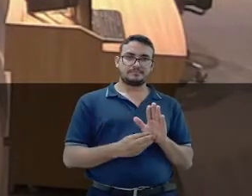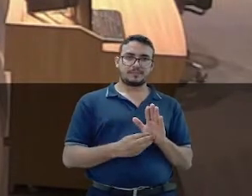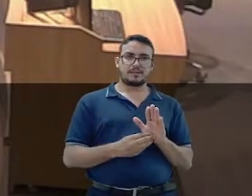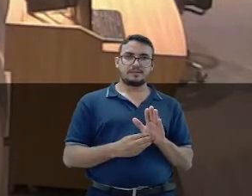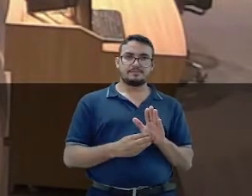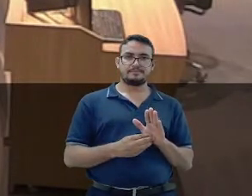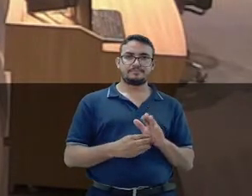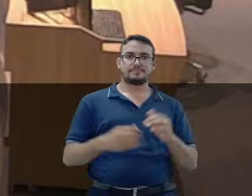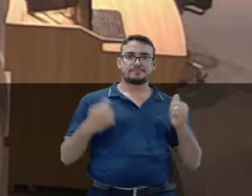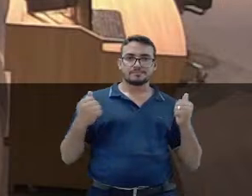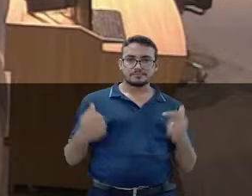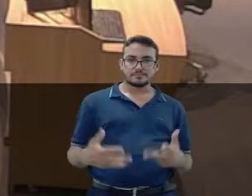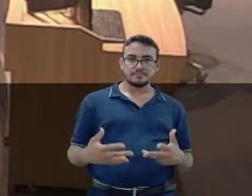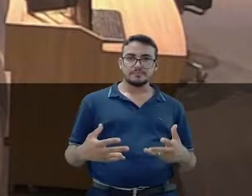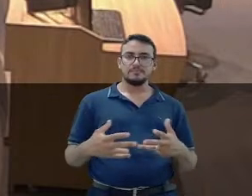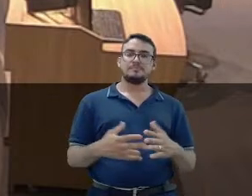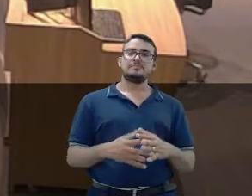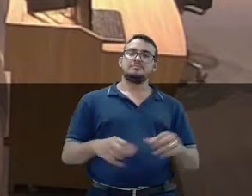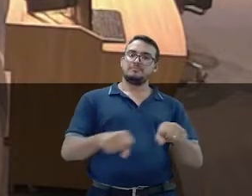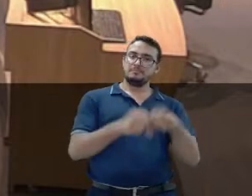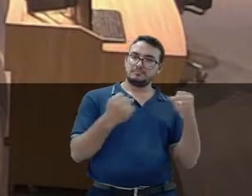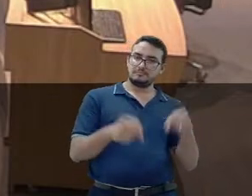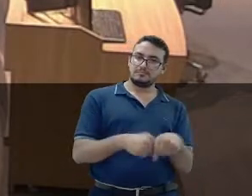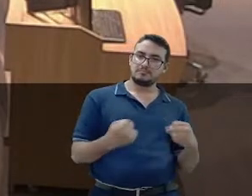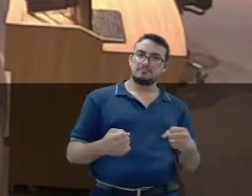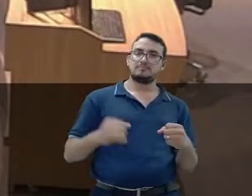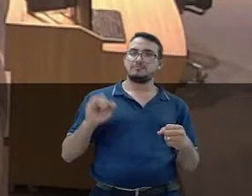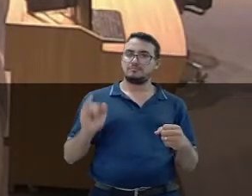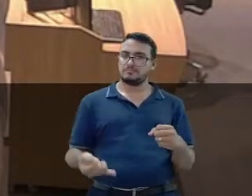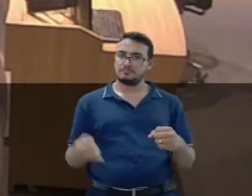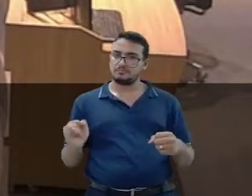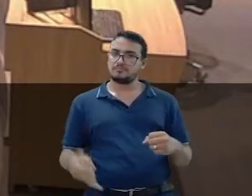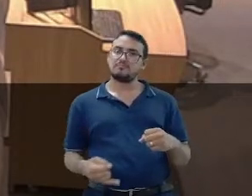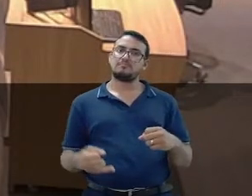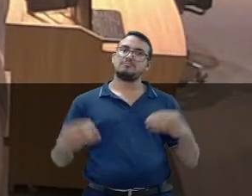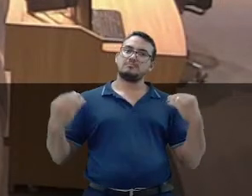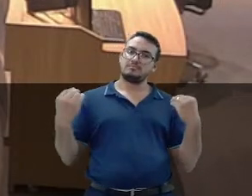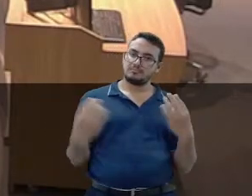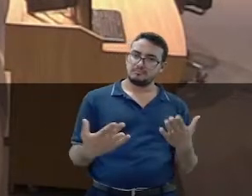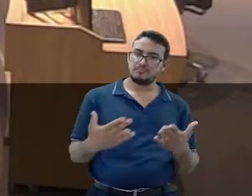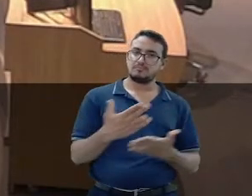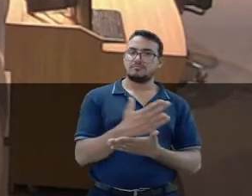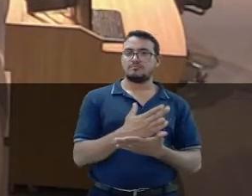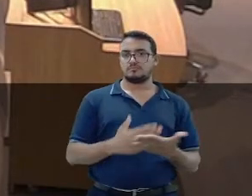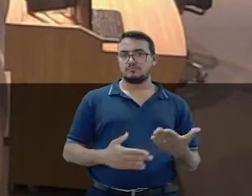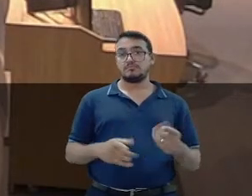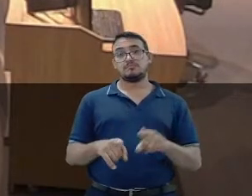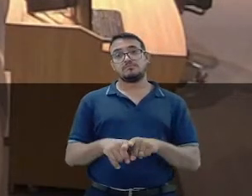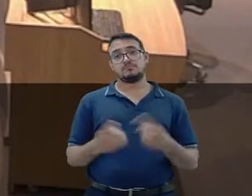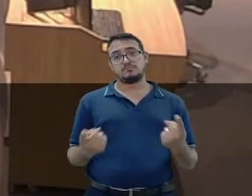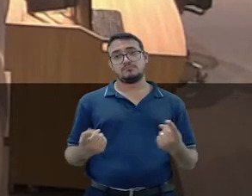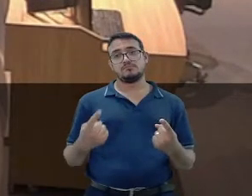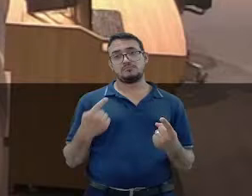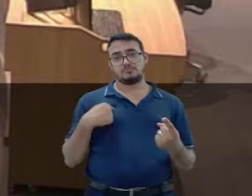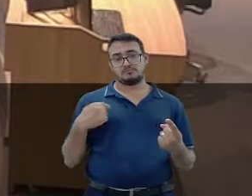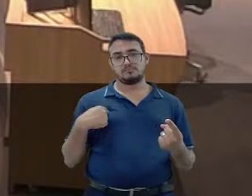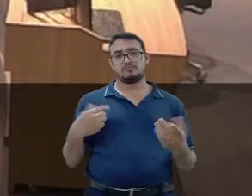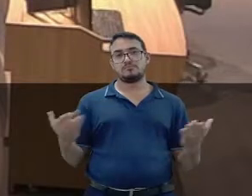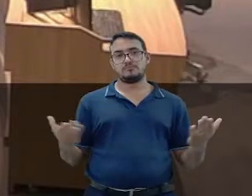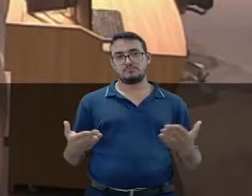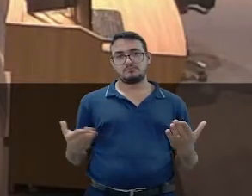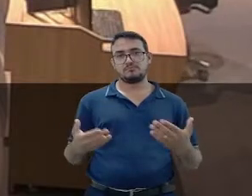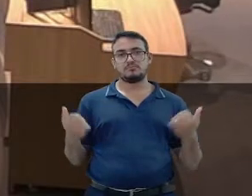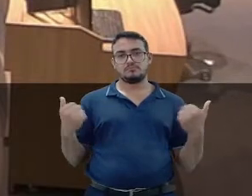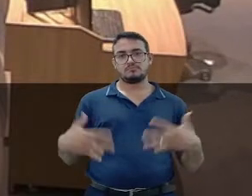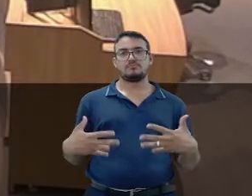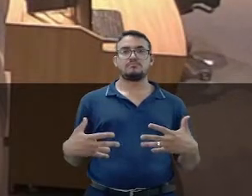danos materiais, lucros cessantes, dá provimento parcial. Mas eu estou, inclusive, transcrevendo a sentença